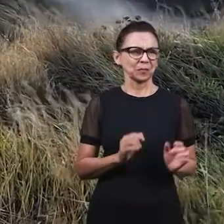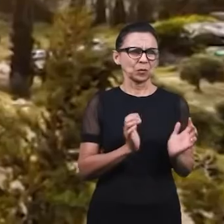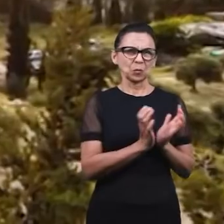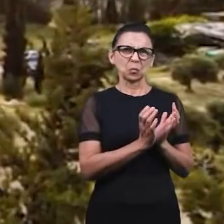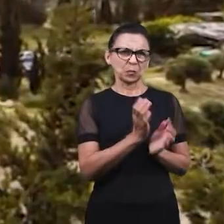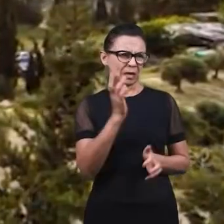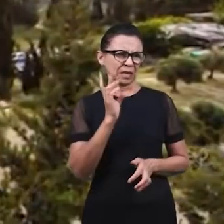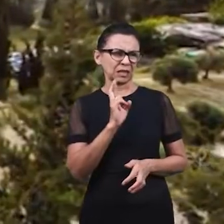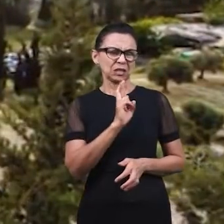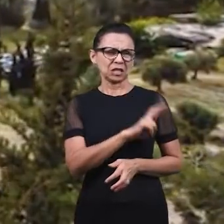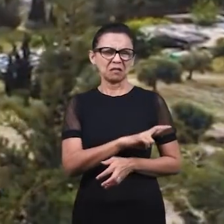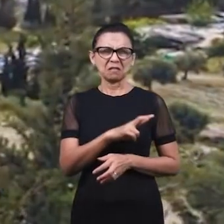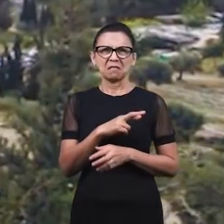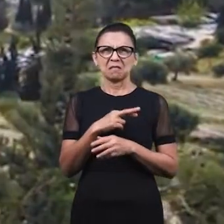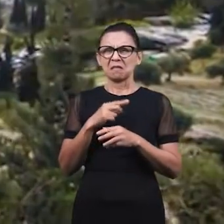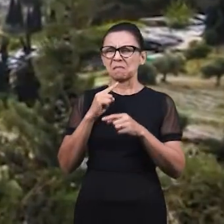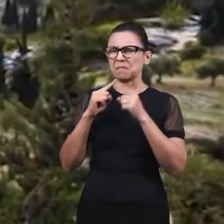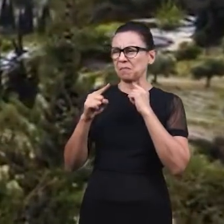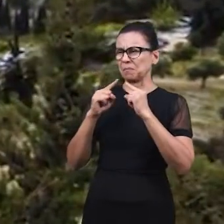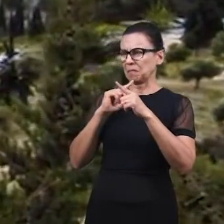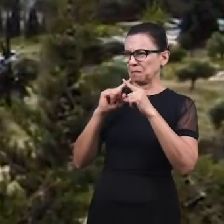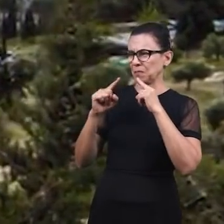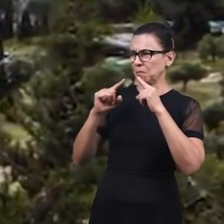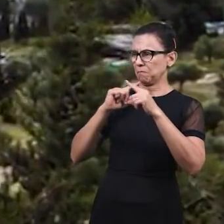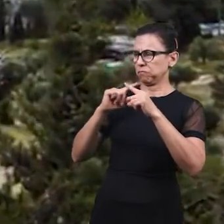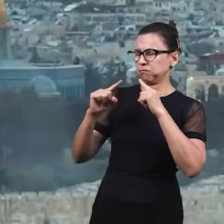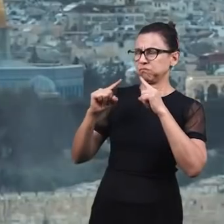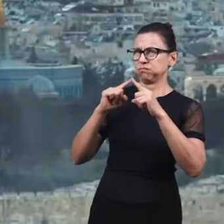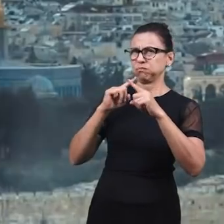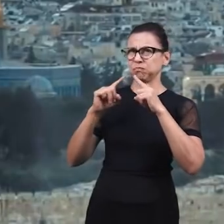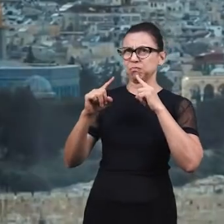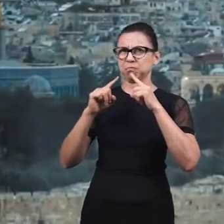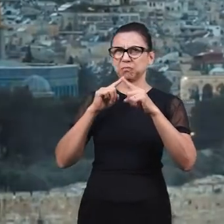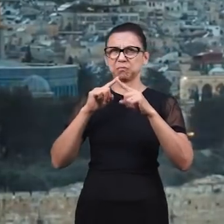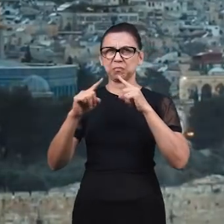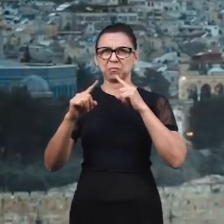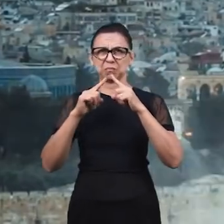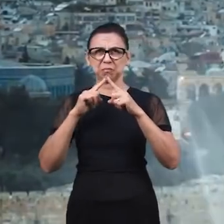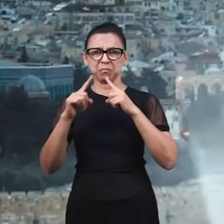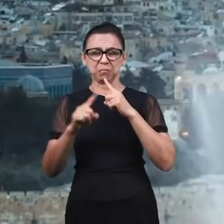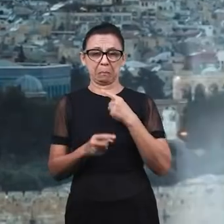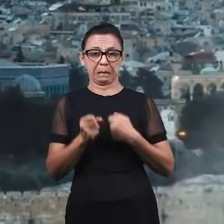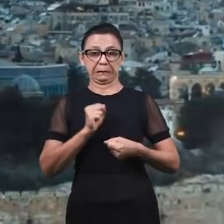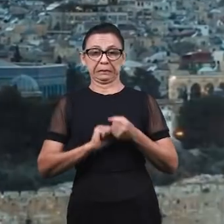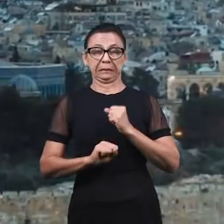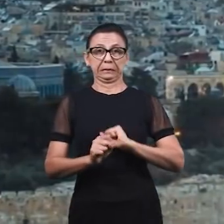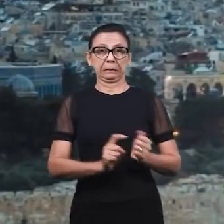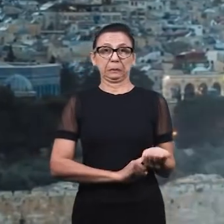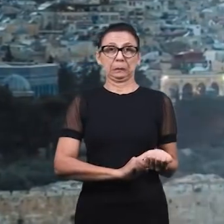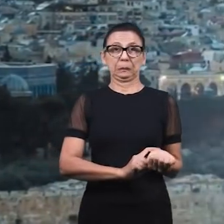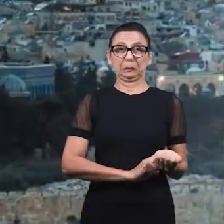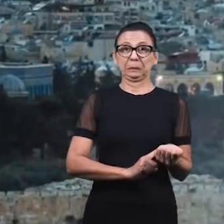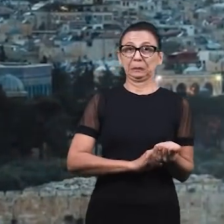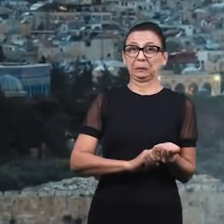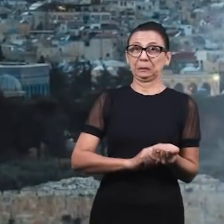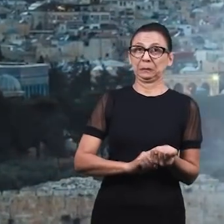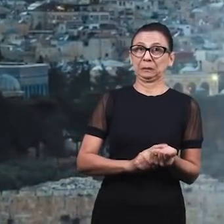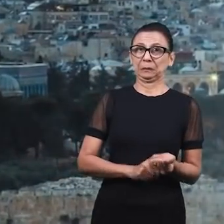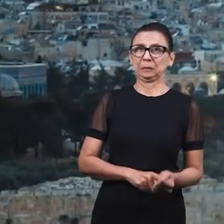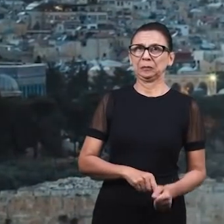continuar. Os fariseus murmuravam, falavam com